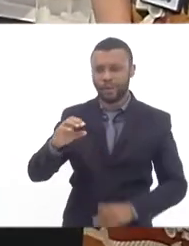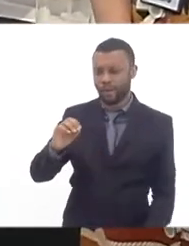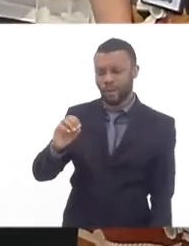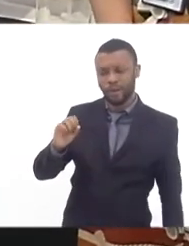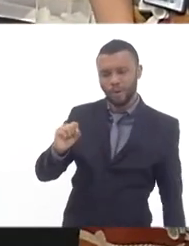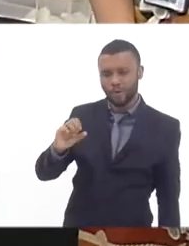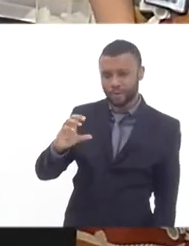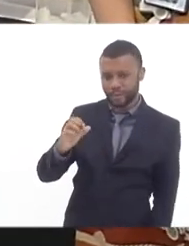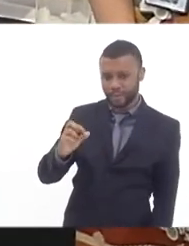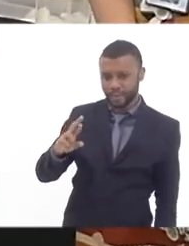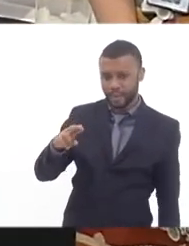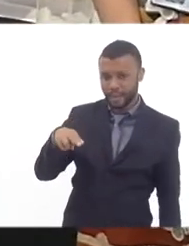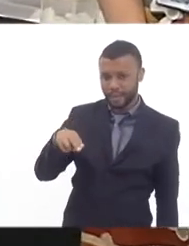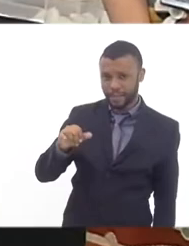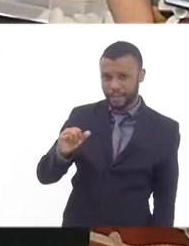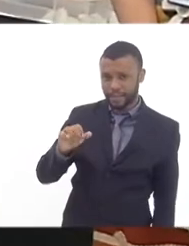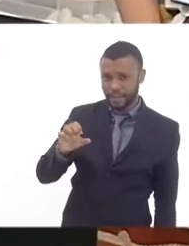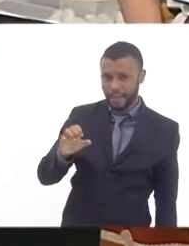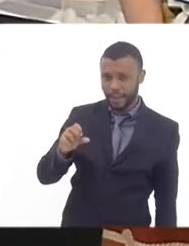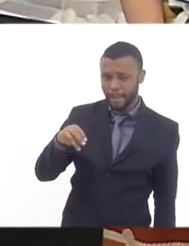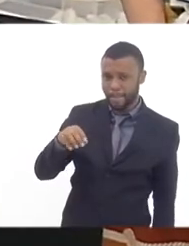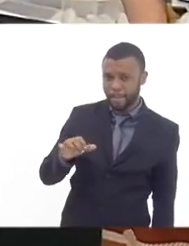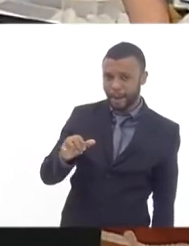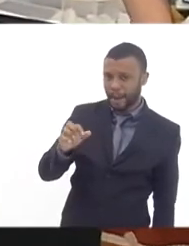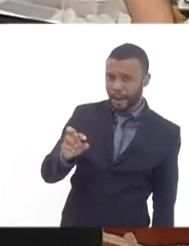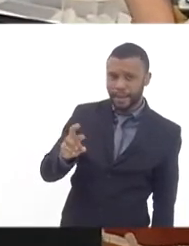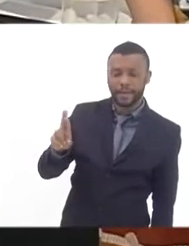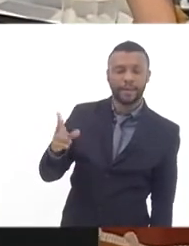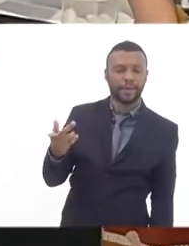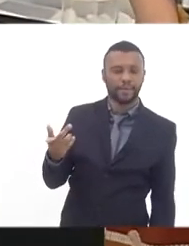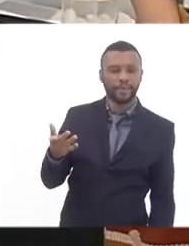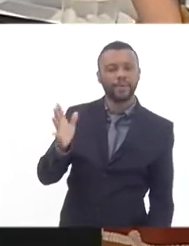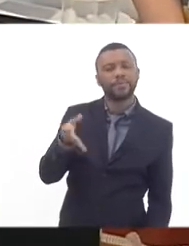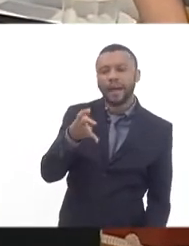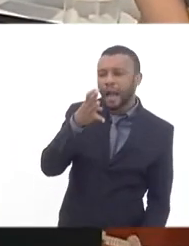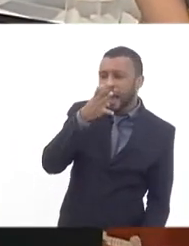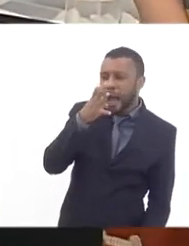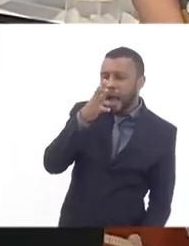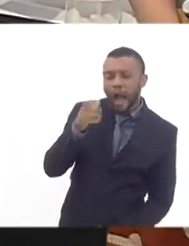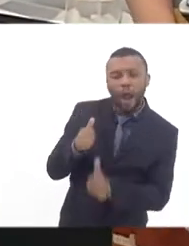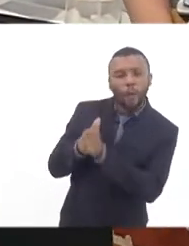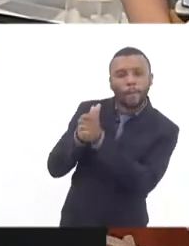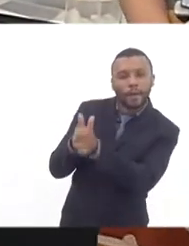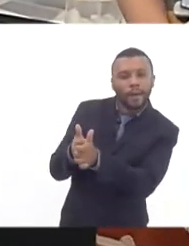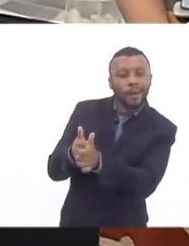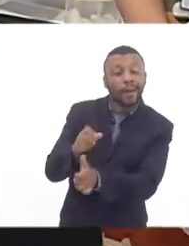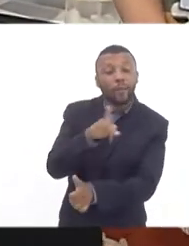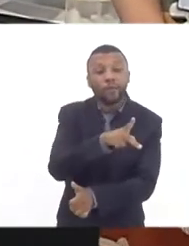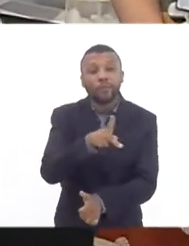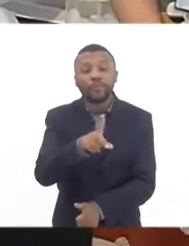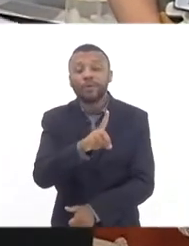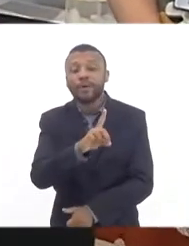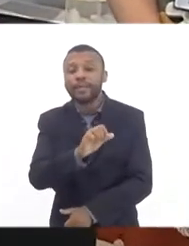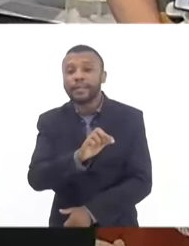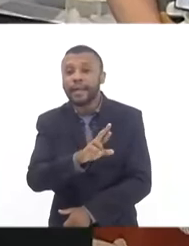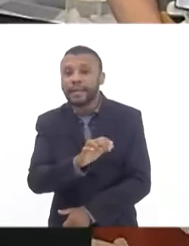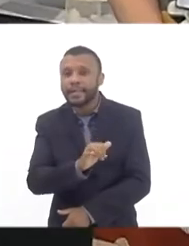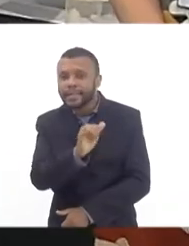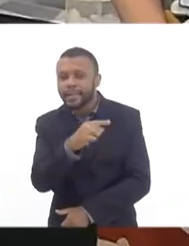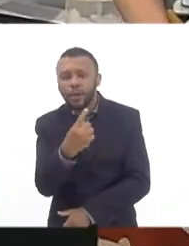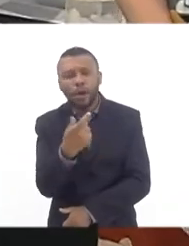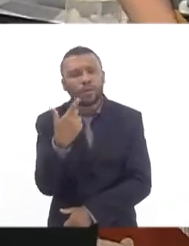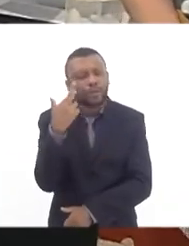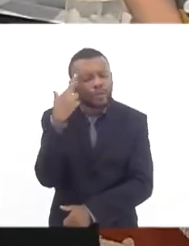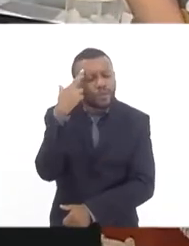o Niemeyer, o professor Darcy, né? E ele falava, a gente precisa sonhar, porque